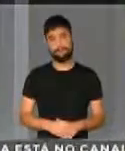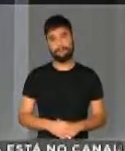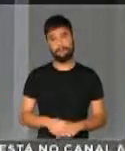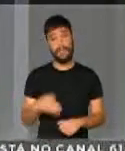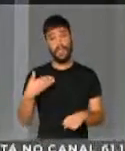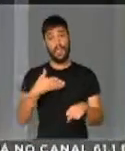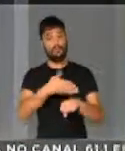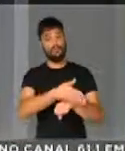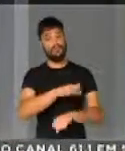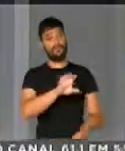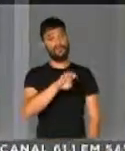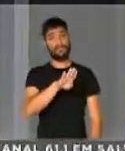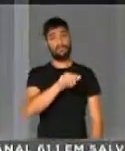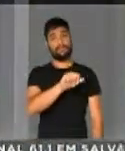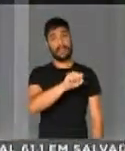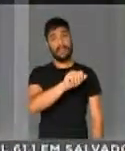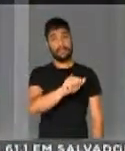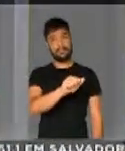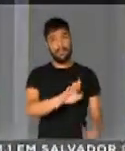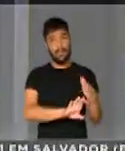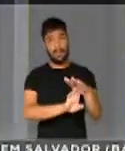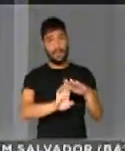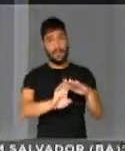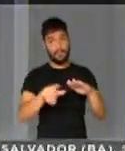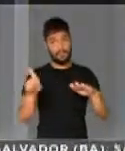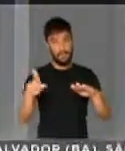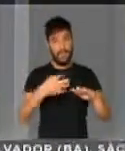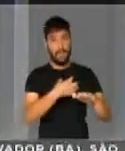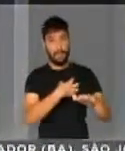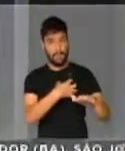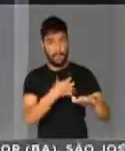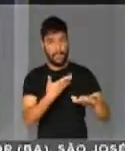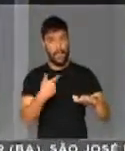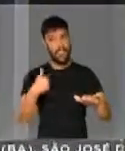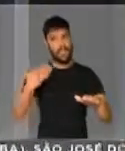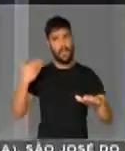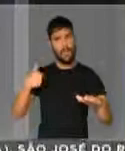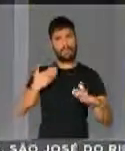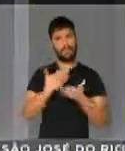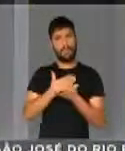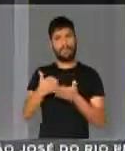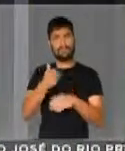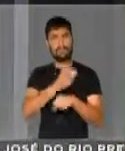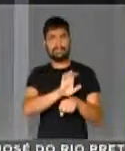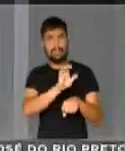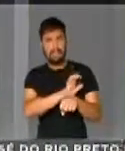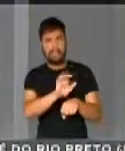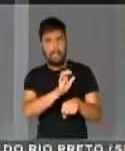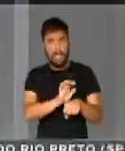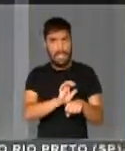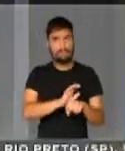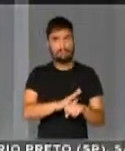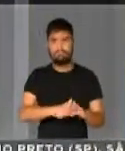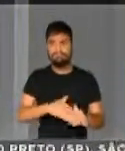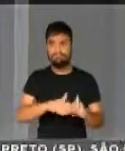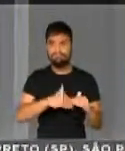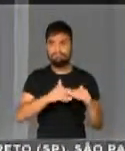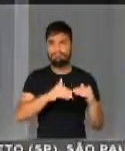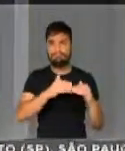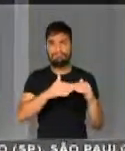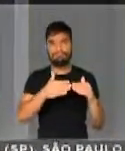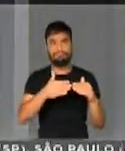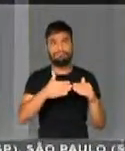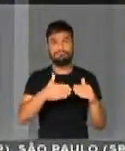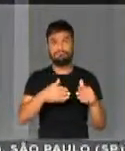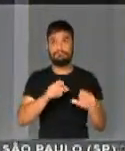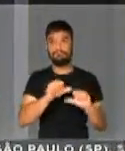entrei na Embasa, a empresa de saneamento da Bahia, como estagiário e saí como presidente.